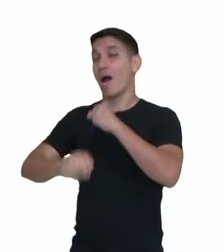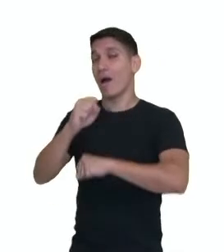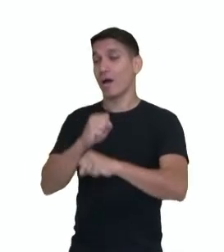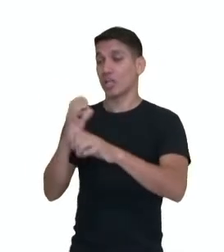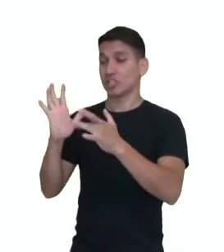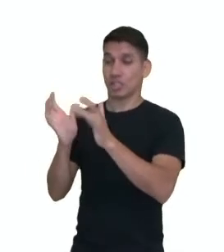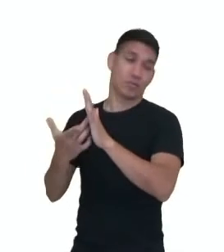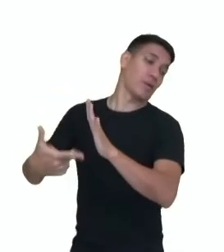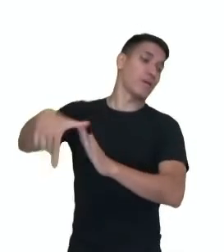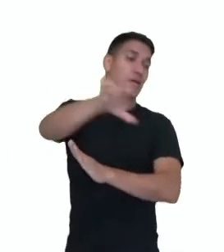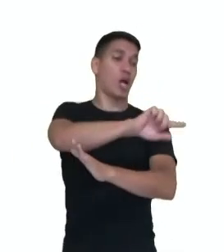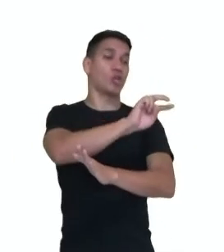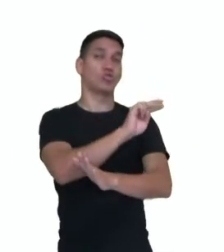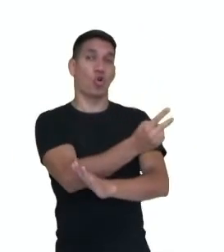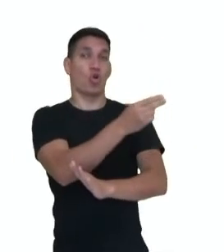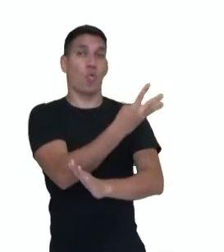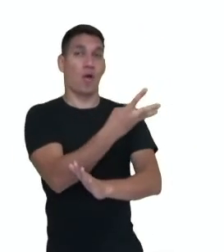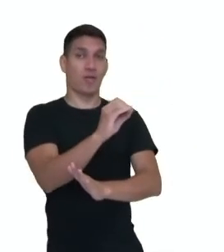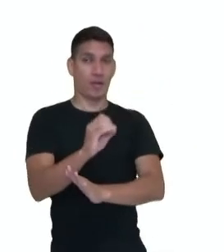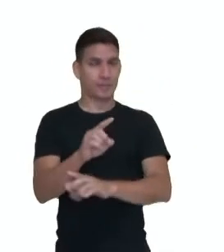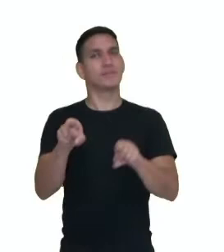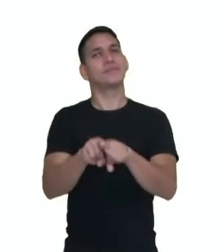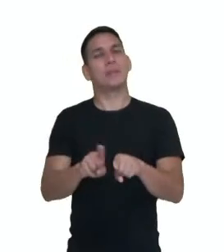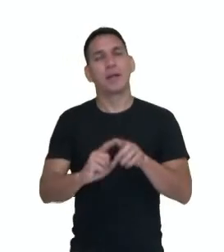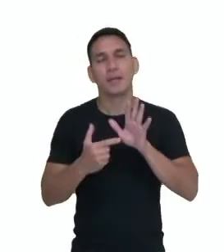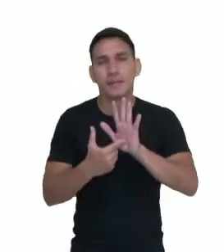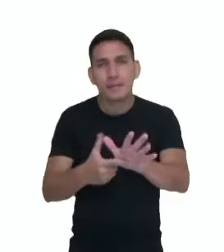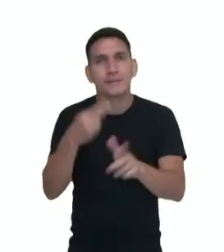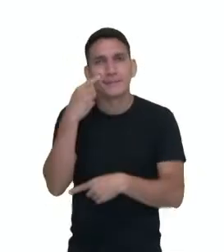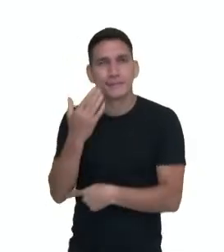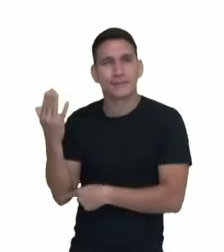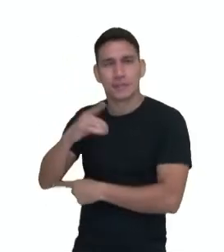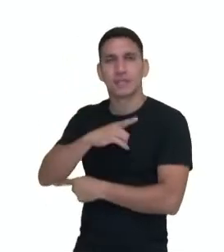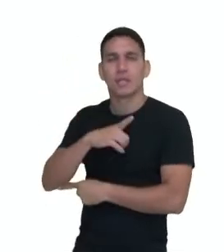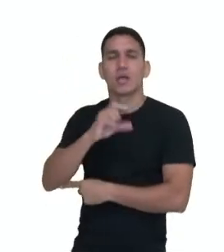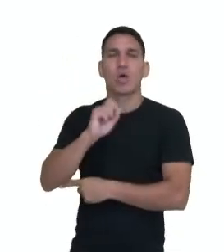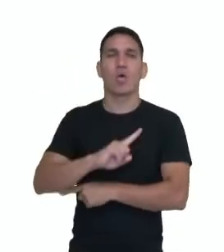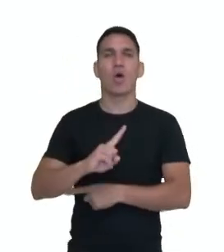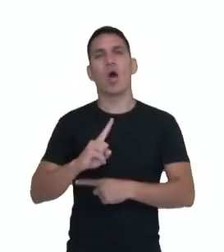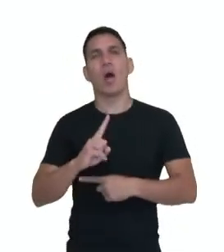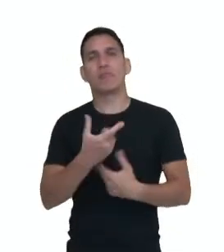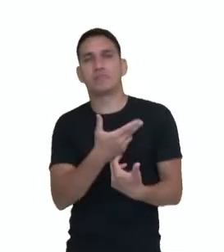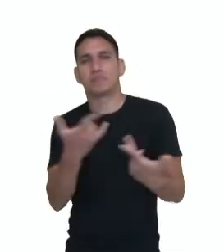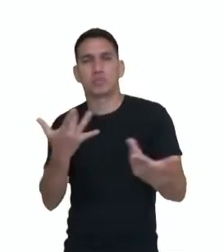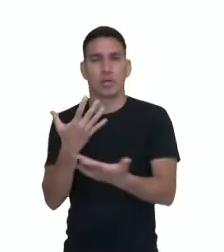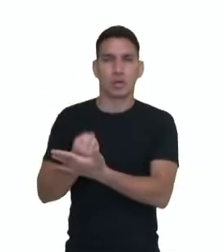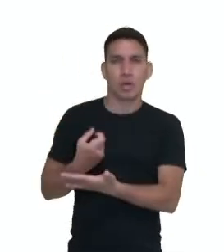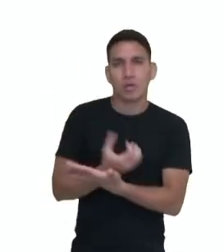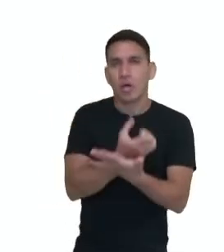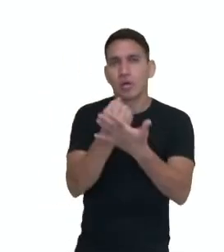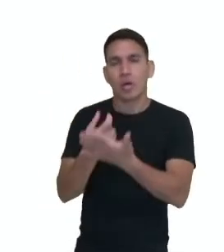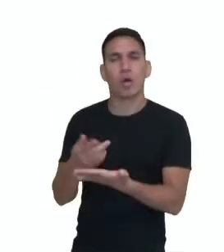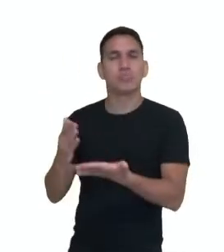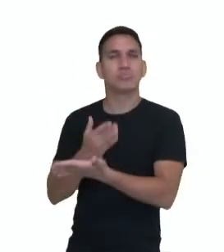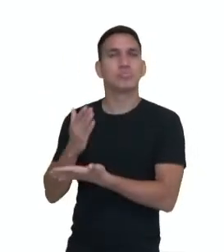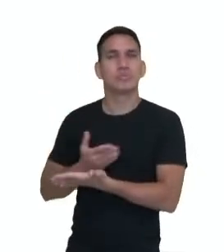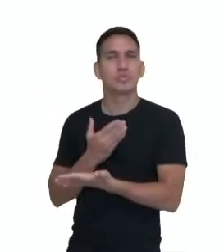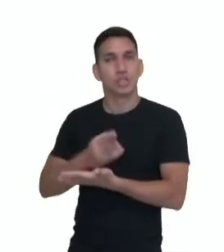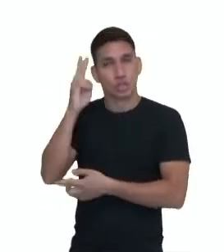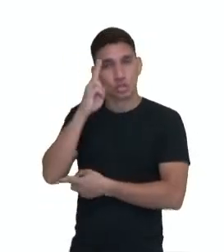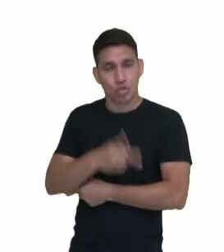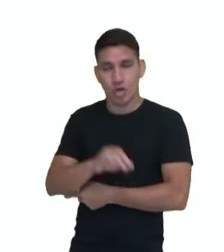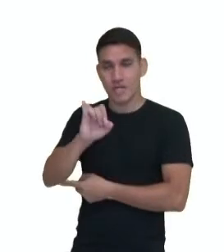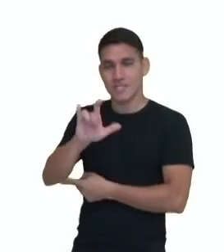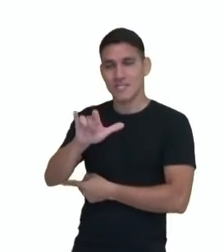a.C. São mencionadas também as lutas, né? São mencionadas em obras históricas como a Ilíada do grego